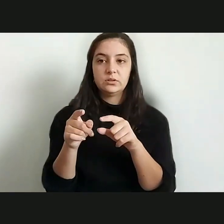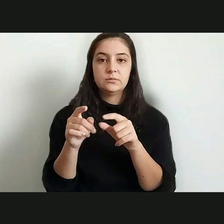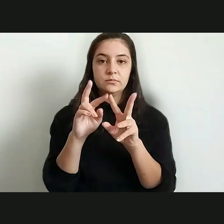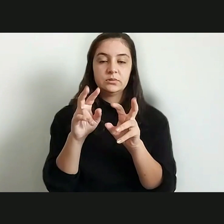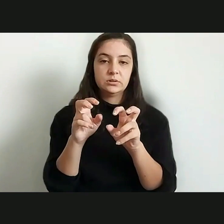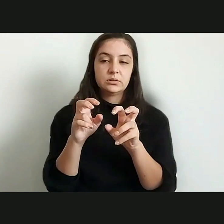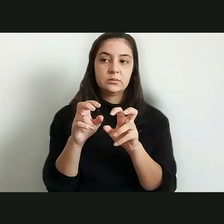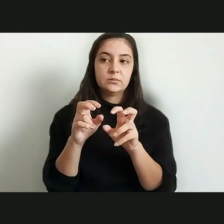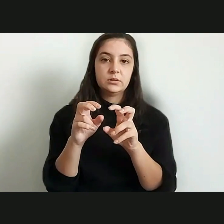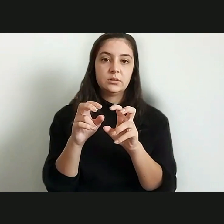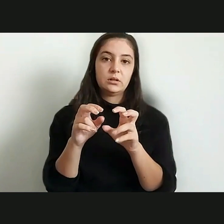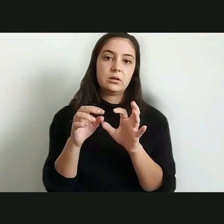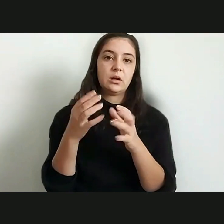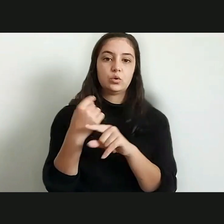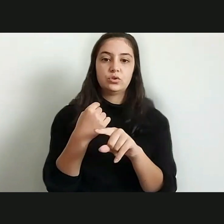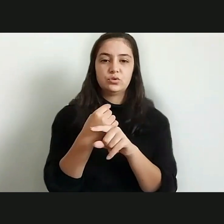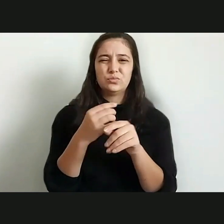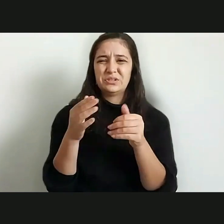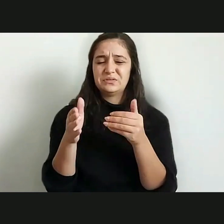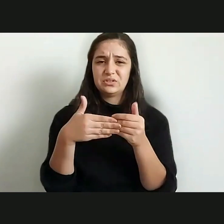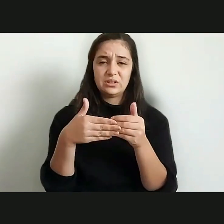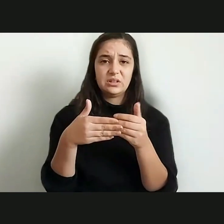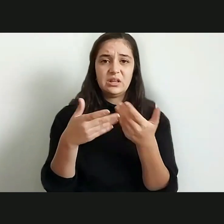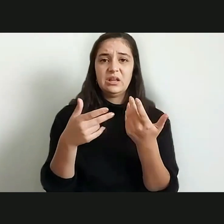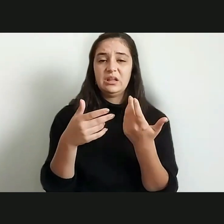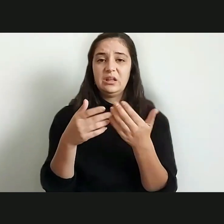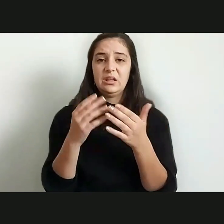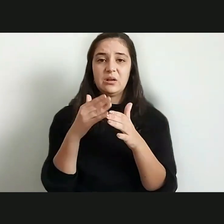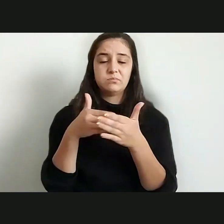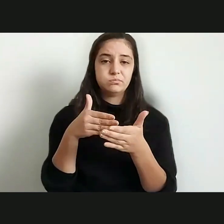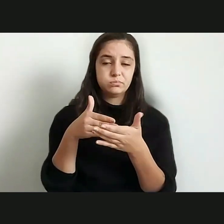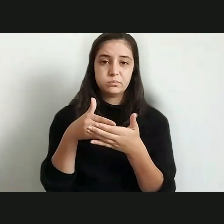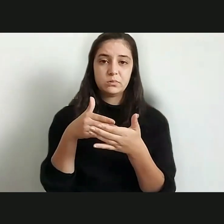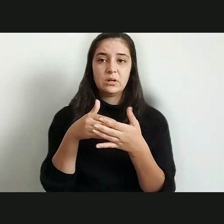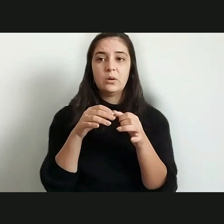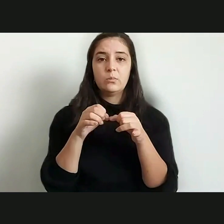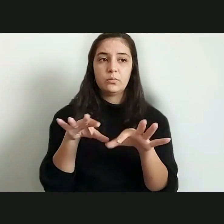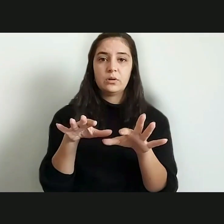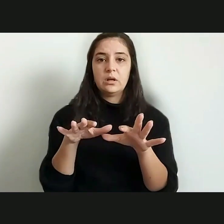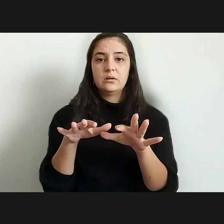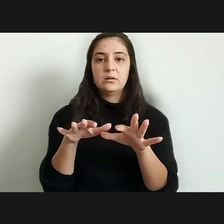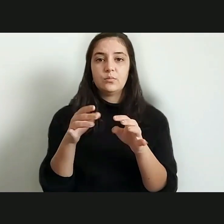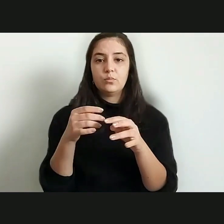Muitas das vezes são círculos muito fechados, até de difícil acesso, muitas vezes mal divulgados.